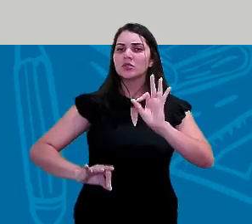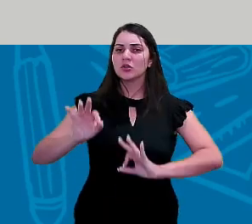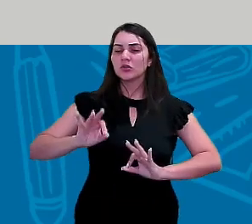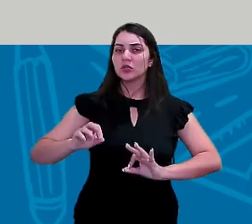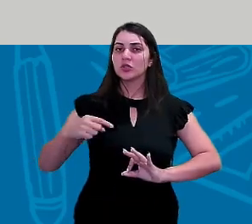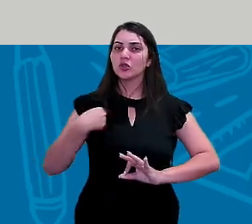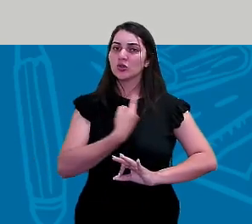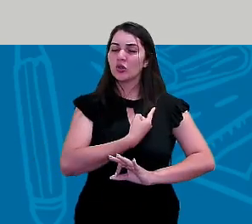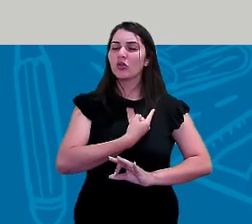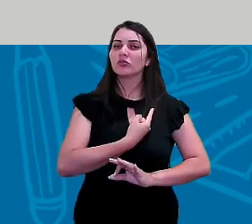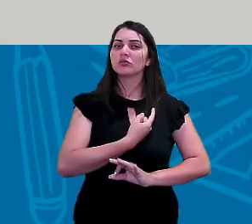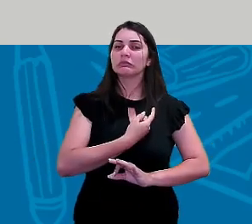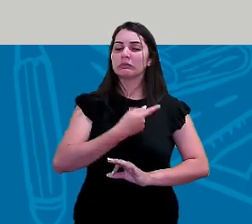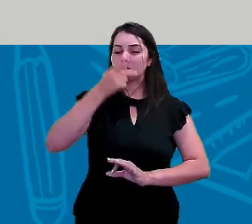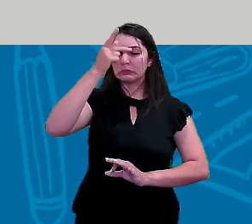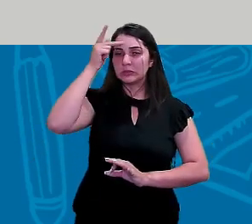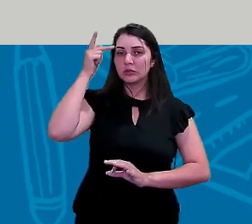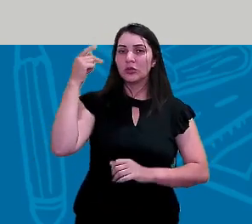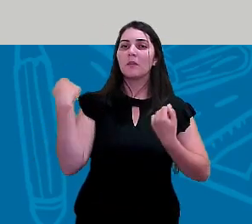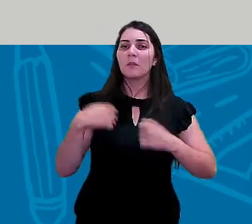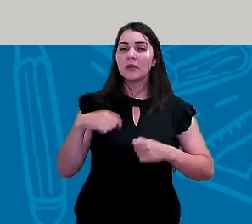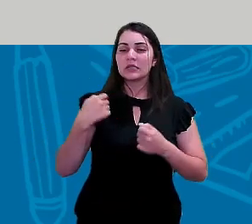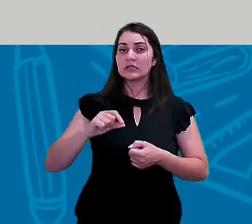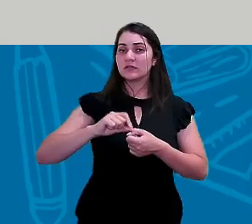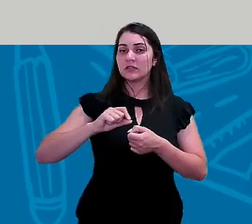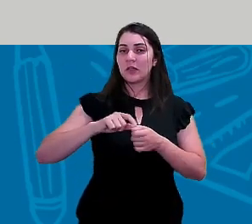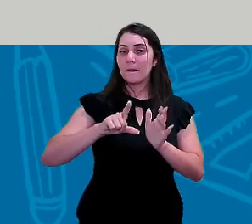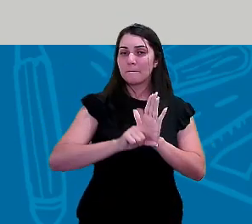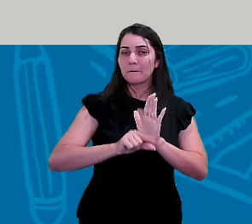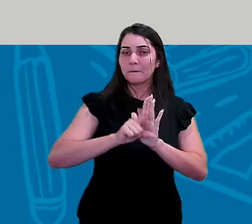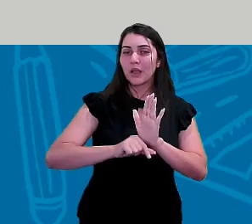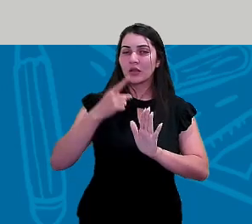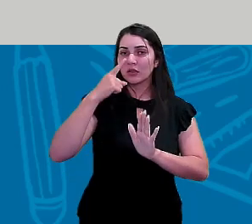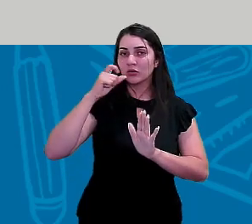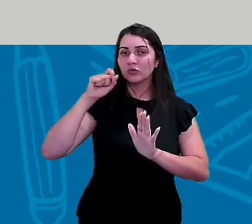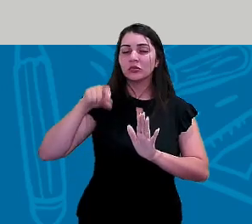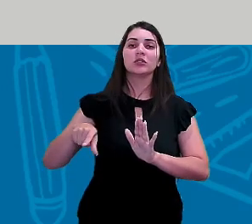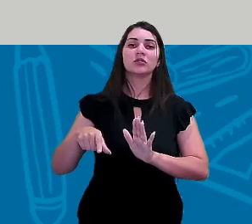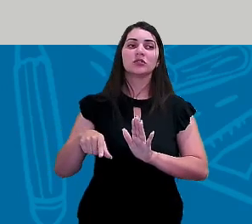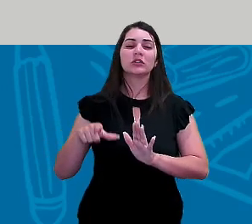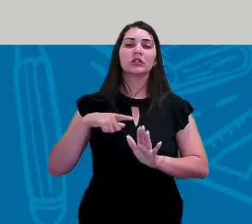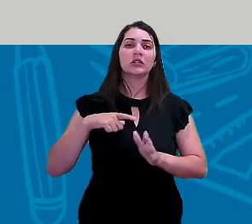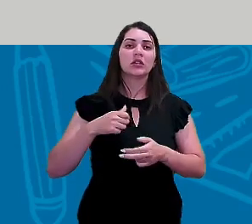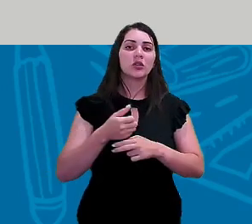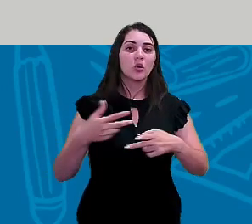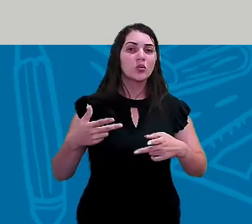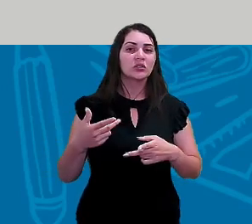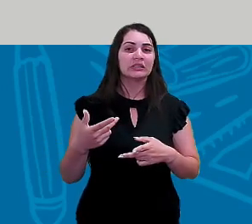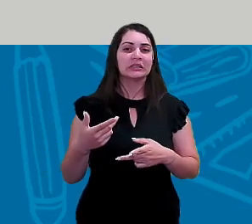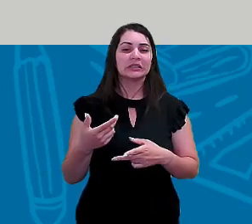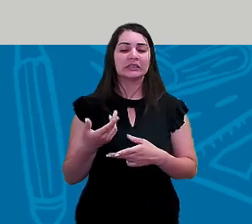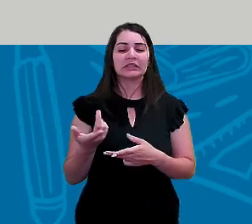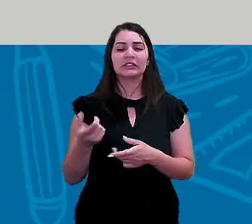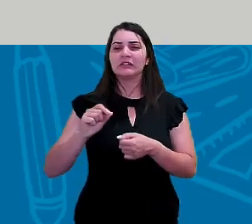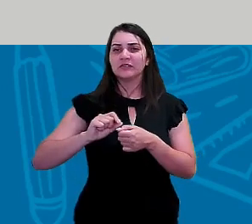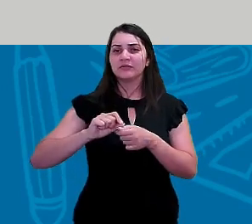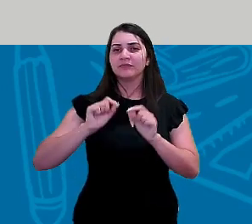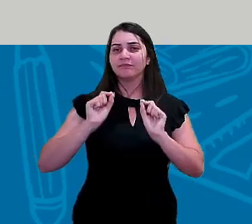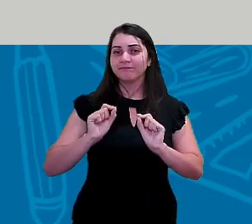enquanto cidadão, a gente tem que produzir menos lixo, pessoal. A gente não pode estar produzindo lixo dessa maneira, não. Tem coisas desnecessárias que a gente